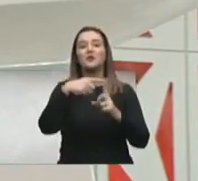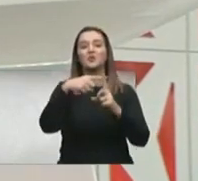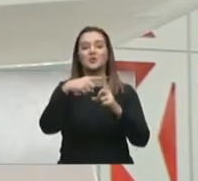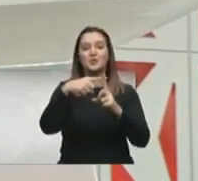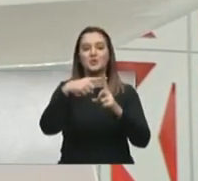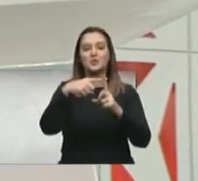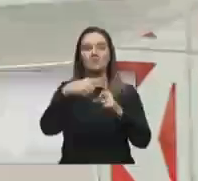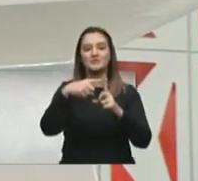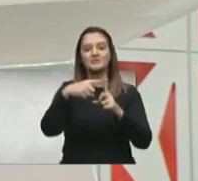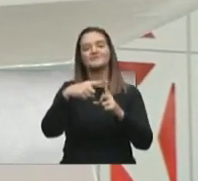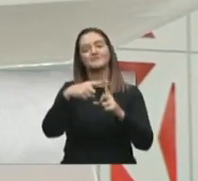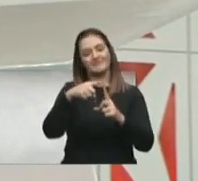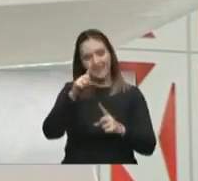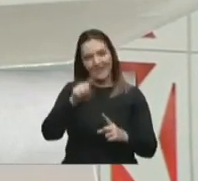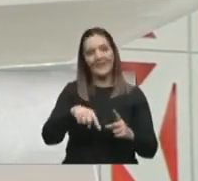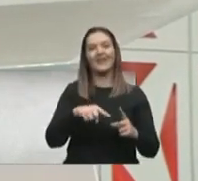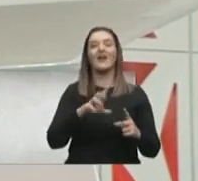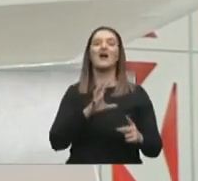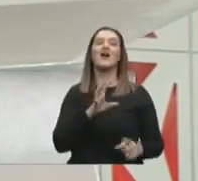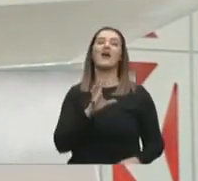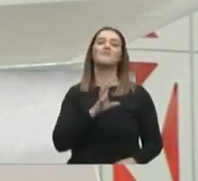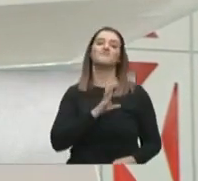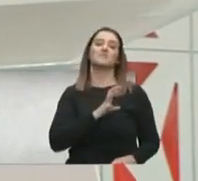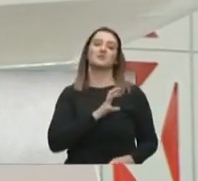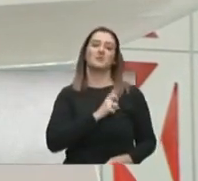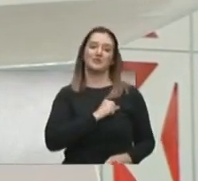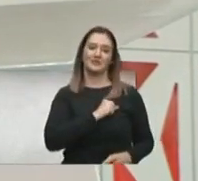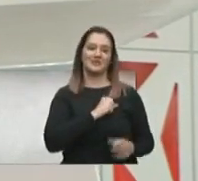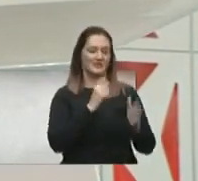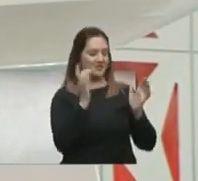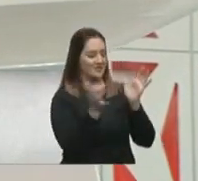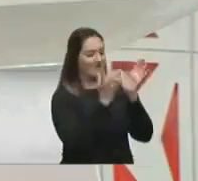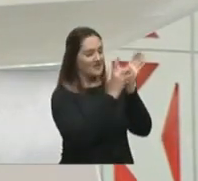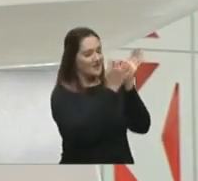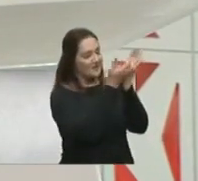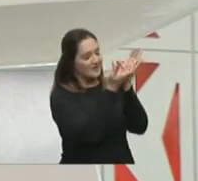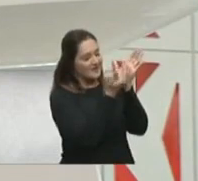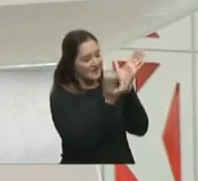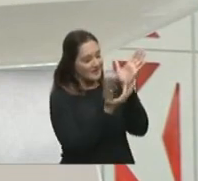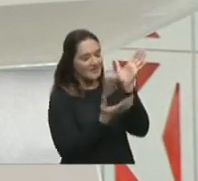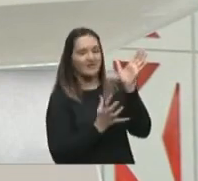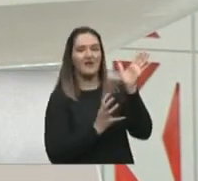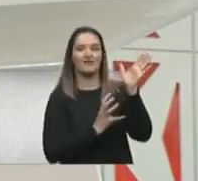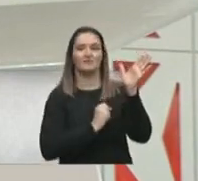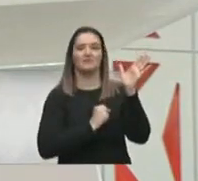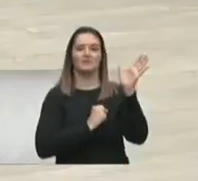o que a gente chama de amor escrito com sangue. Deu para você entender?